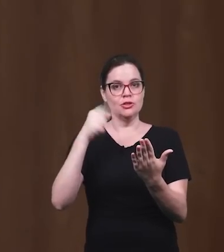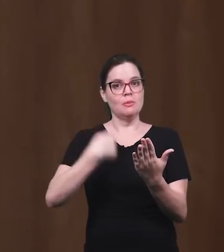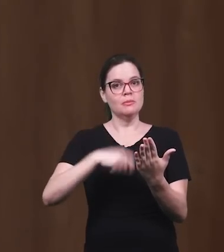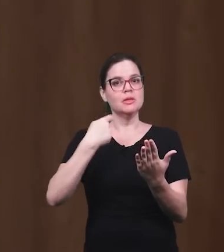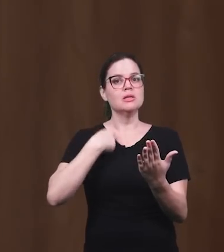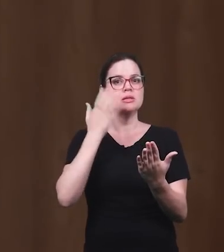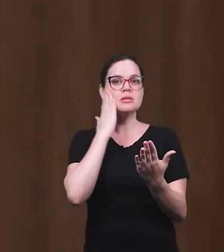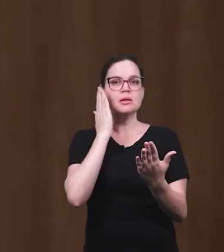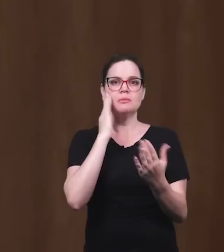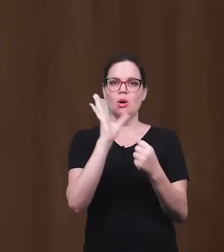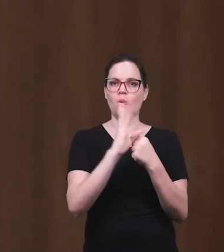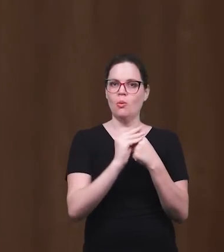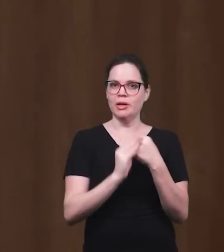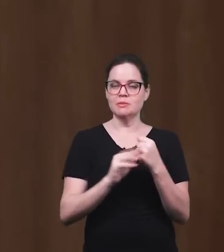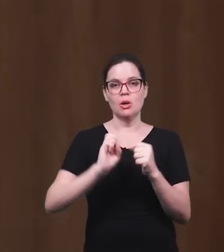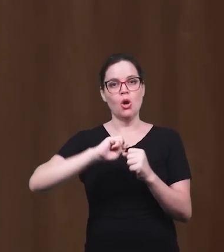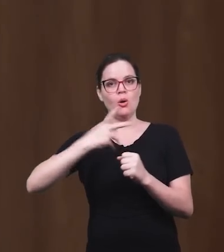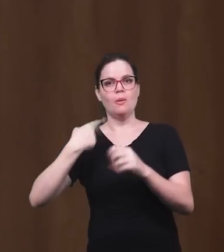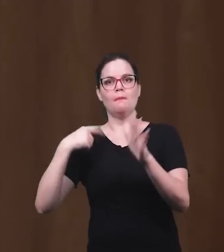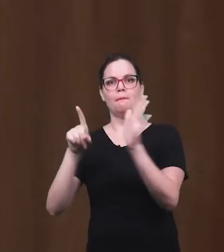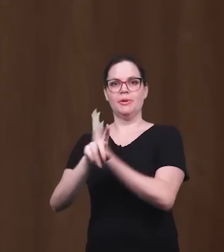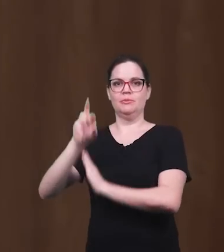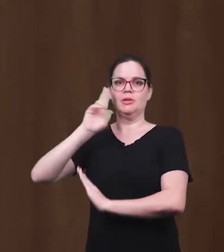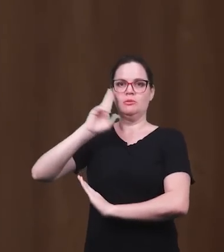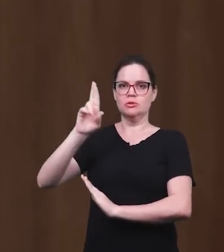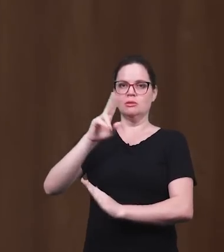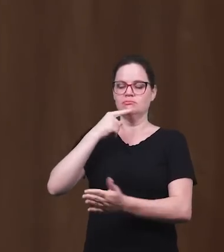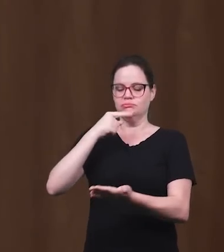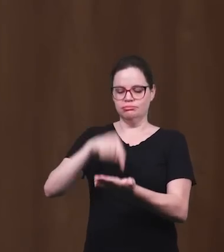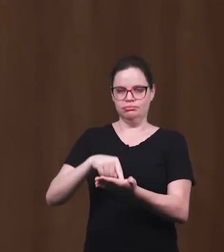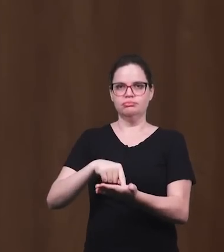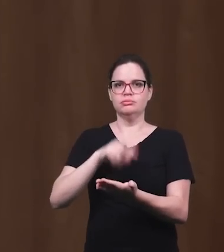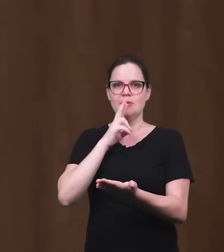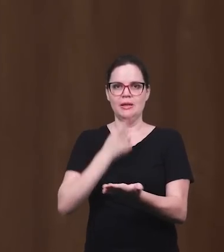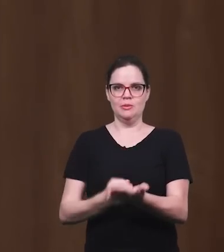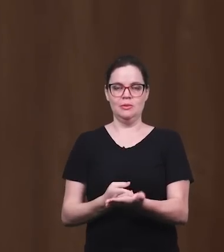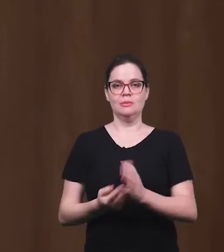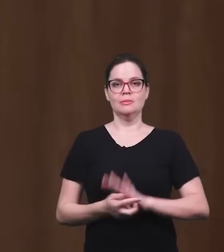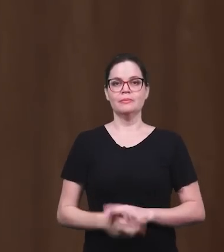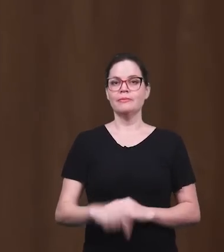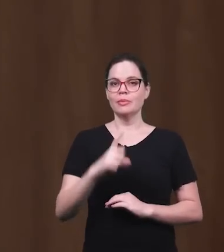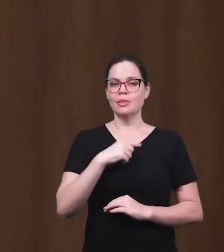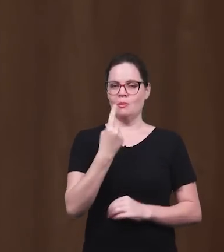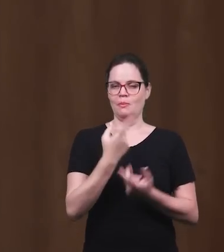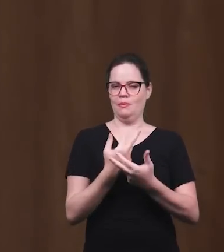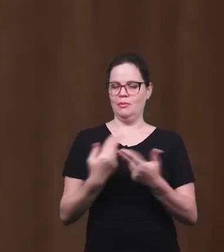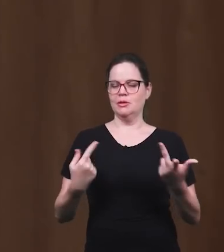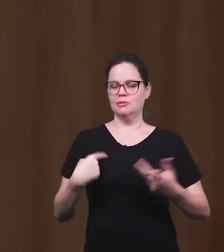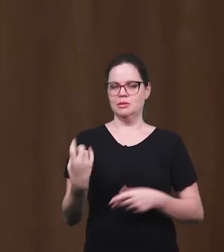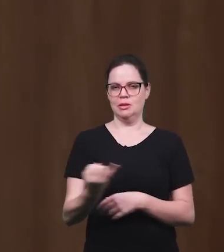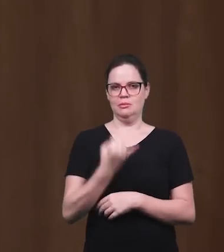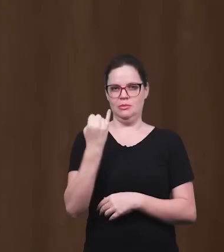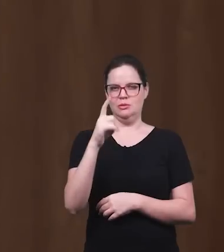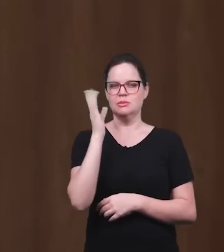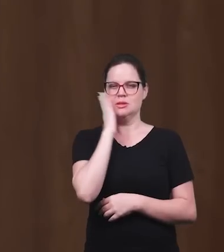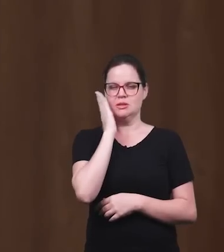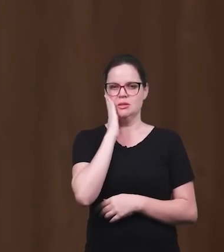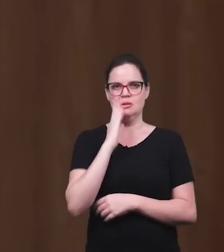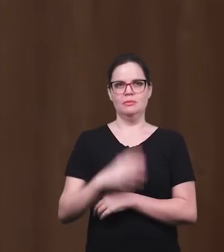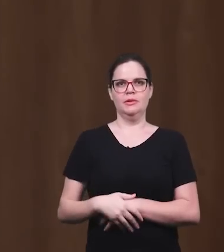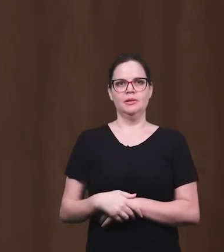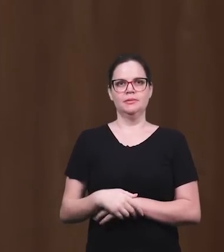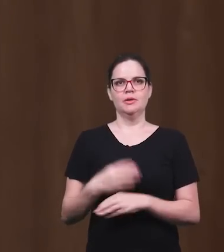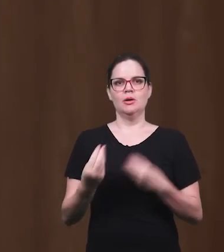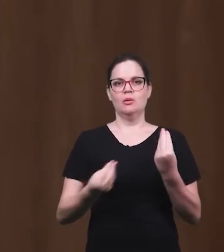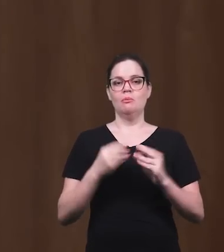E encerrando, há um ponto que eu acho que é muito útil para os jovens, para quando você vai sentir se aquilo é do